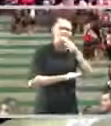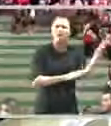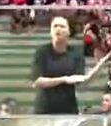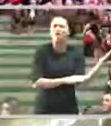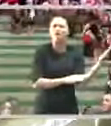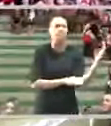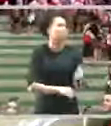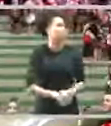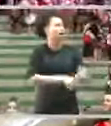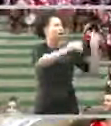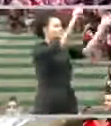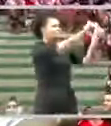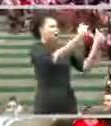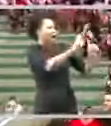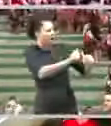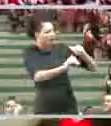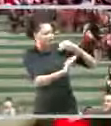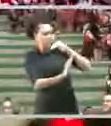Dagon caiu.